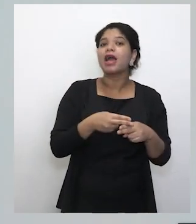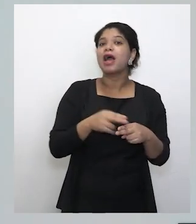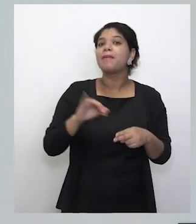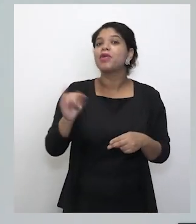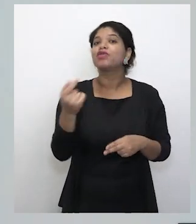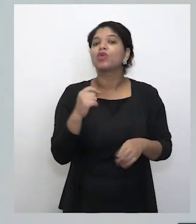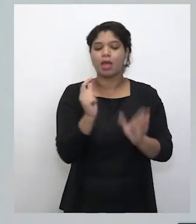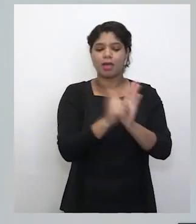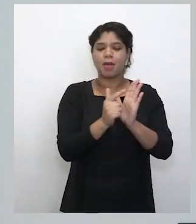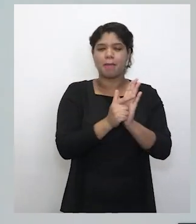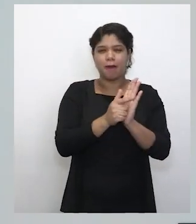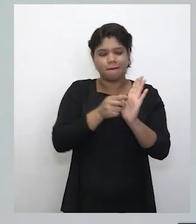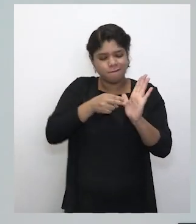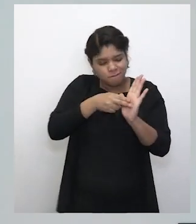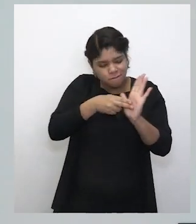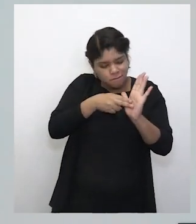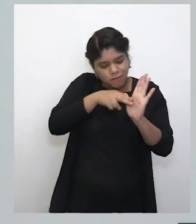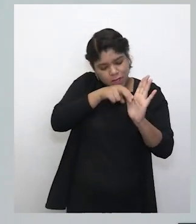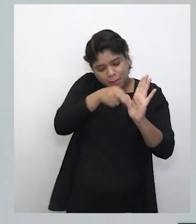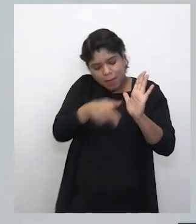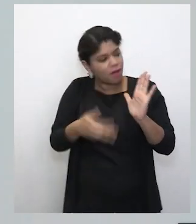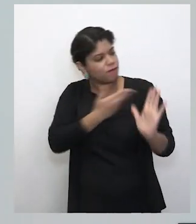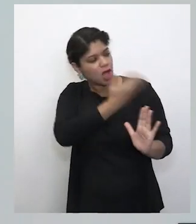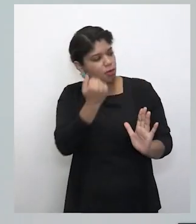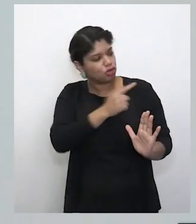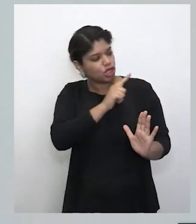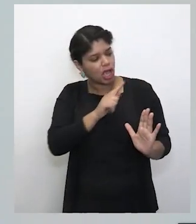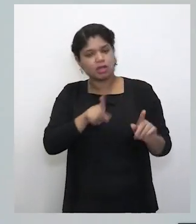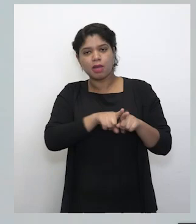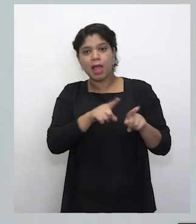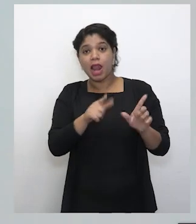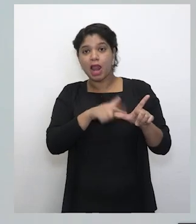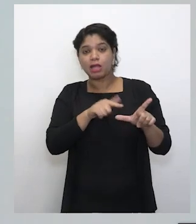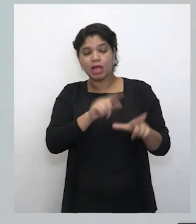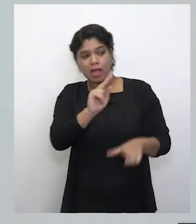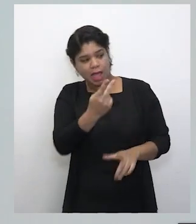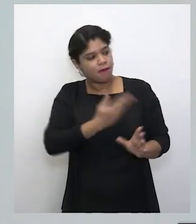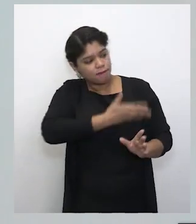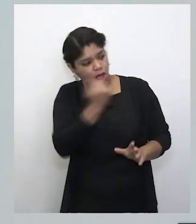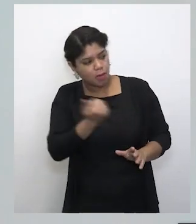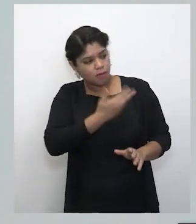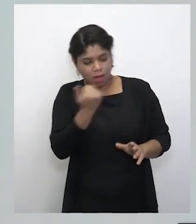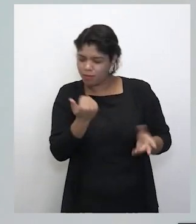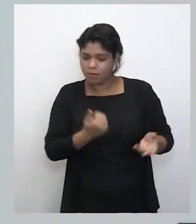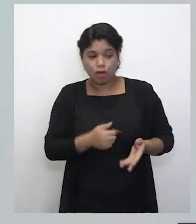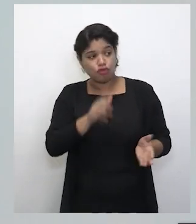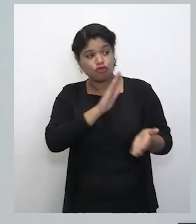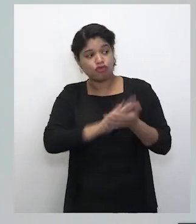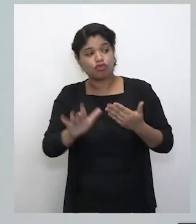página inteira e levou as letras G e H para quem